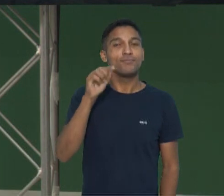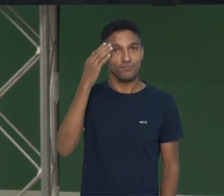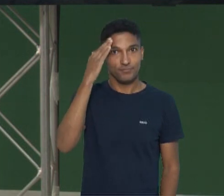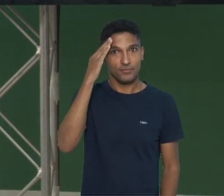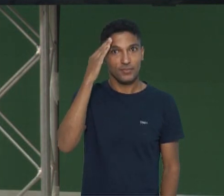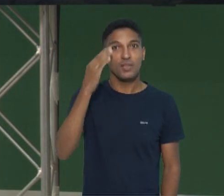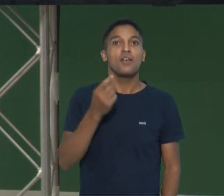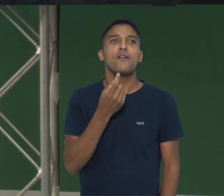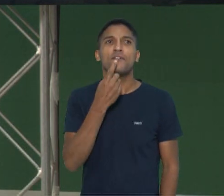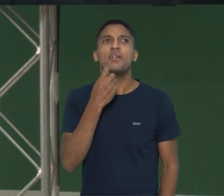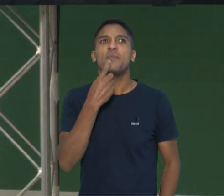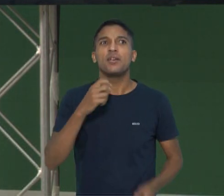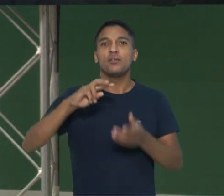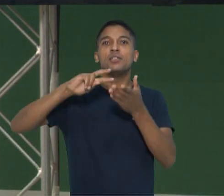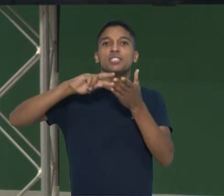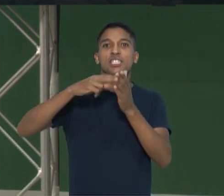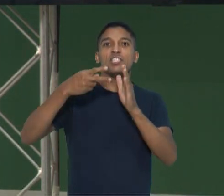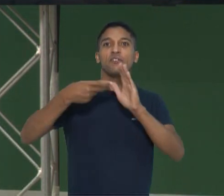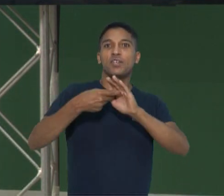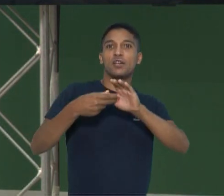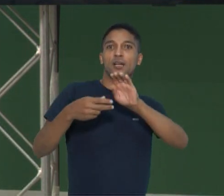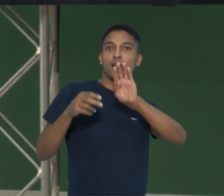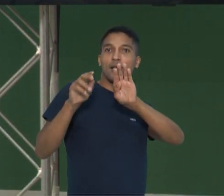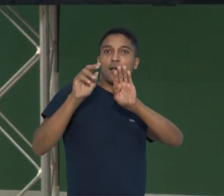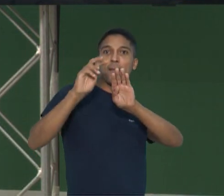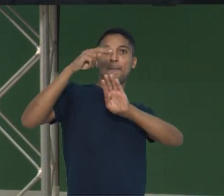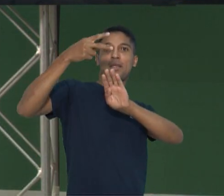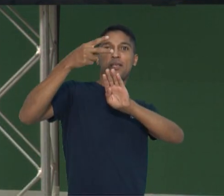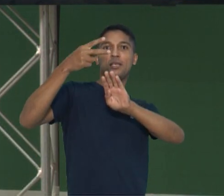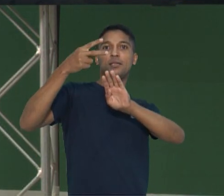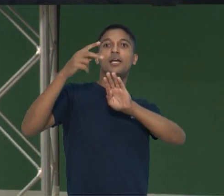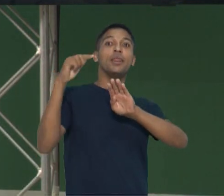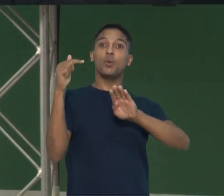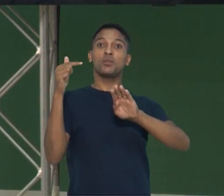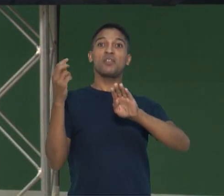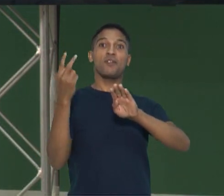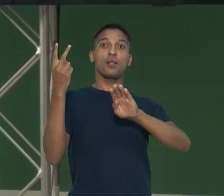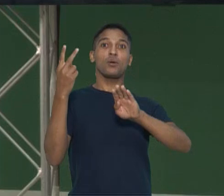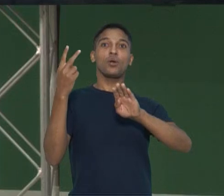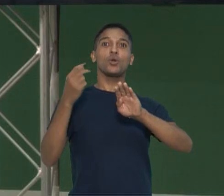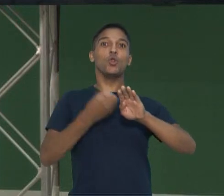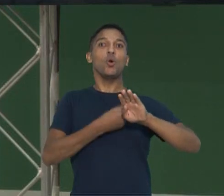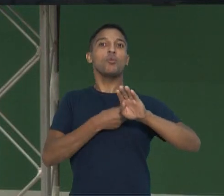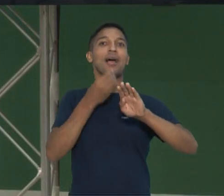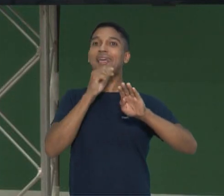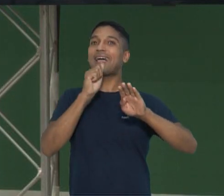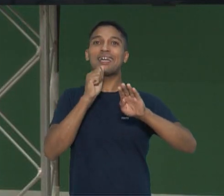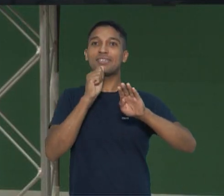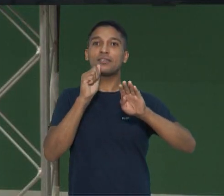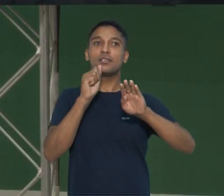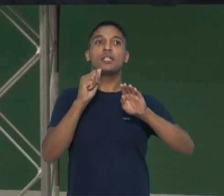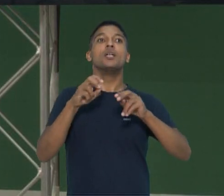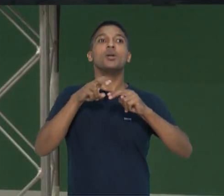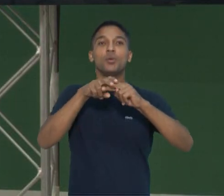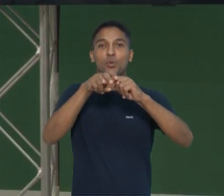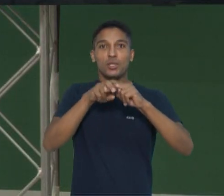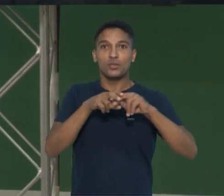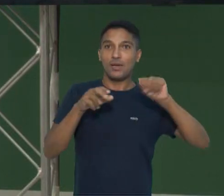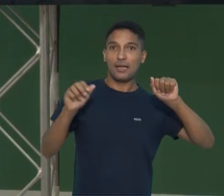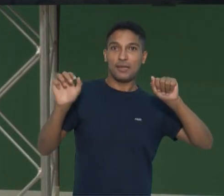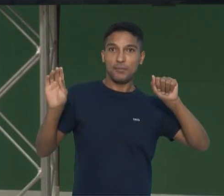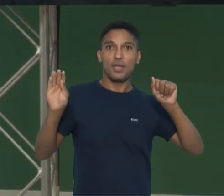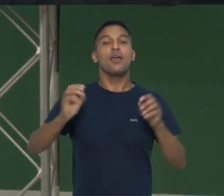tenho o valor de b. Então, se eu tenho A e C, eu consigo calcular o valor de B aplicando o Teorema de